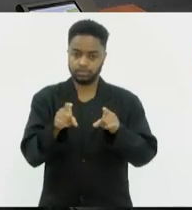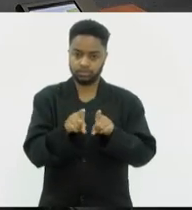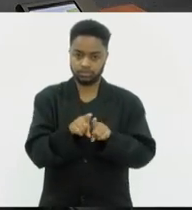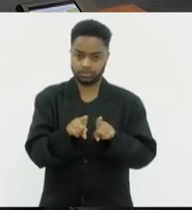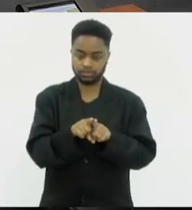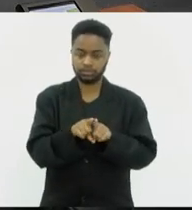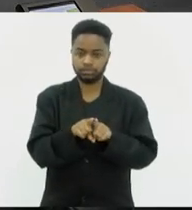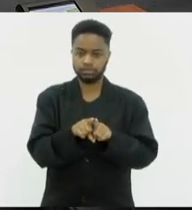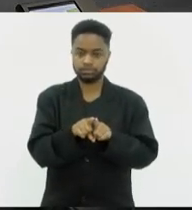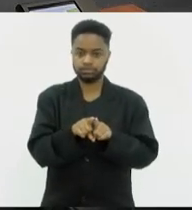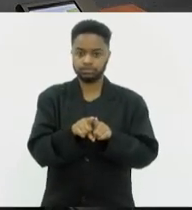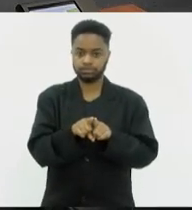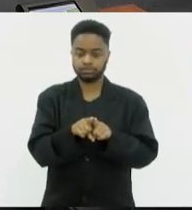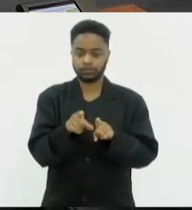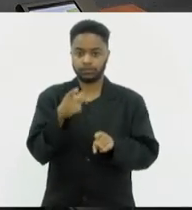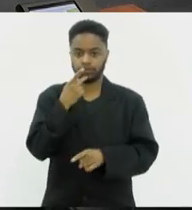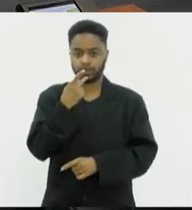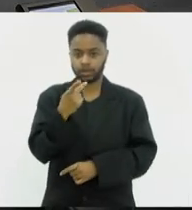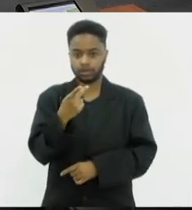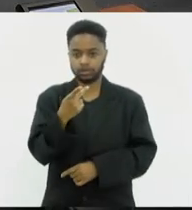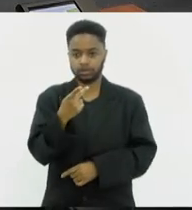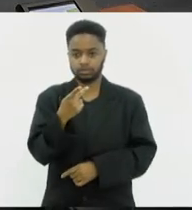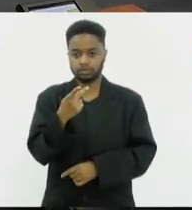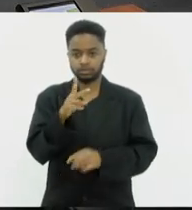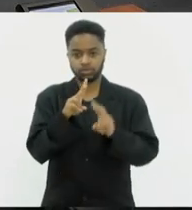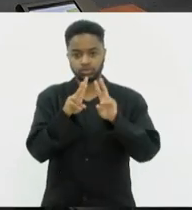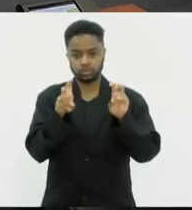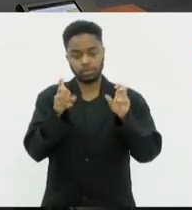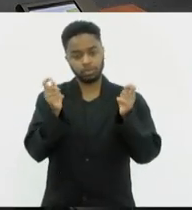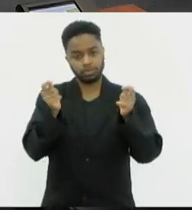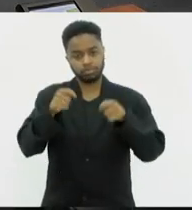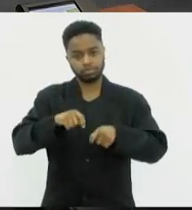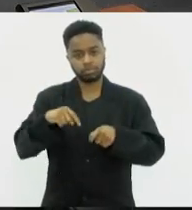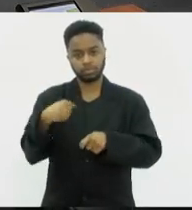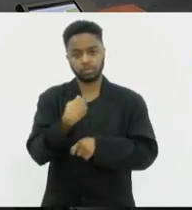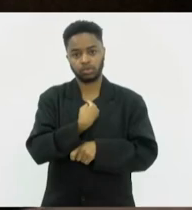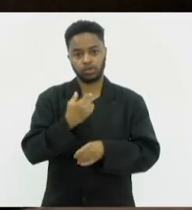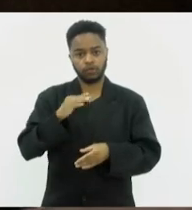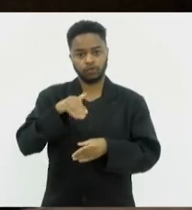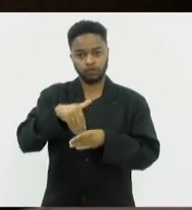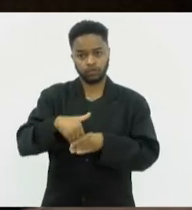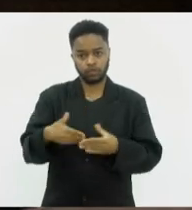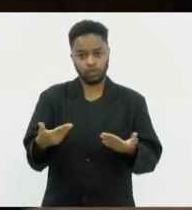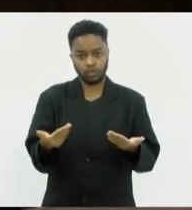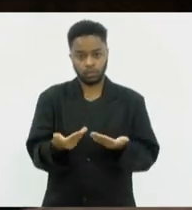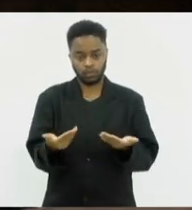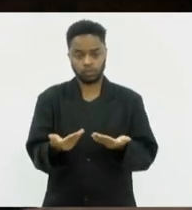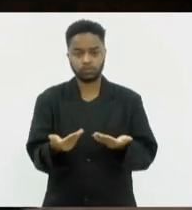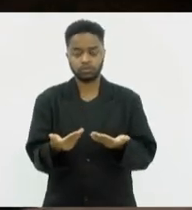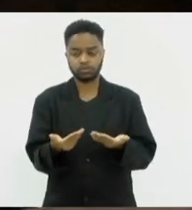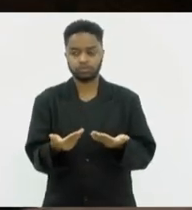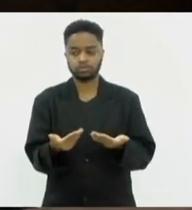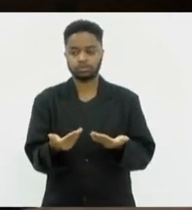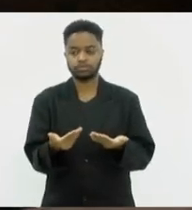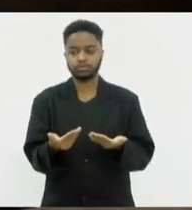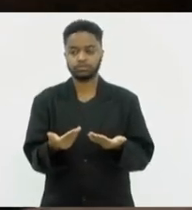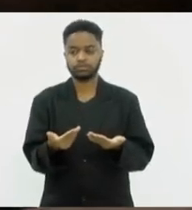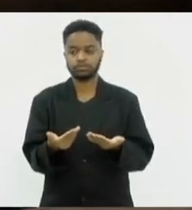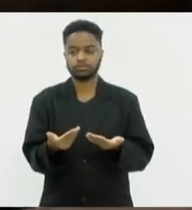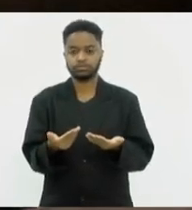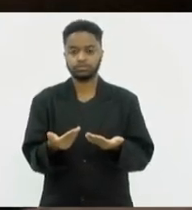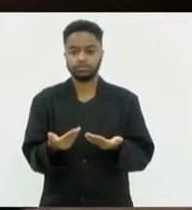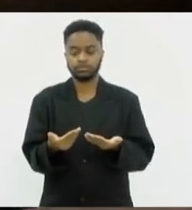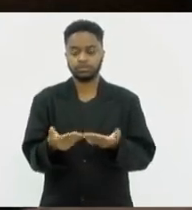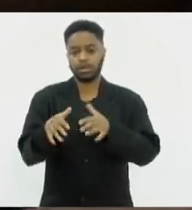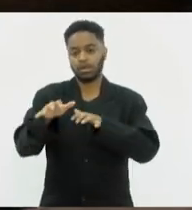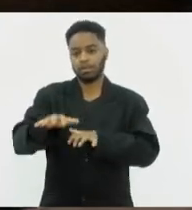fazer aqui uma menção à possibilidade da gente estar votando na tarde de hoje a Marcha